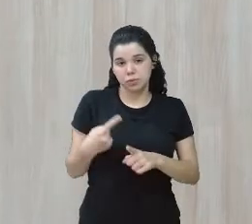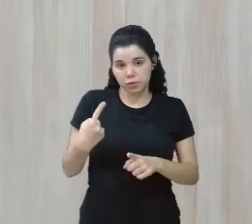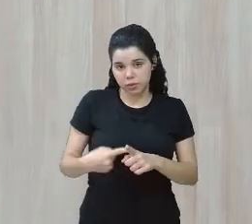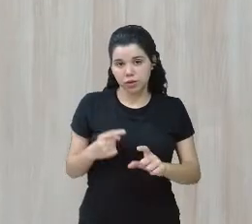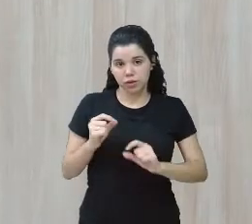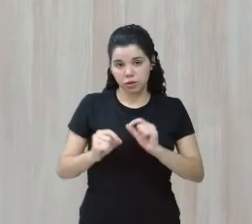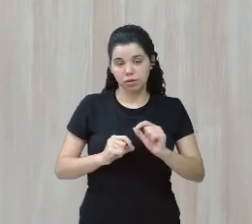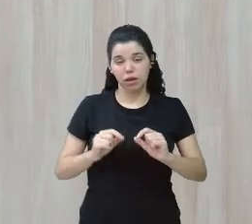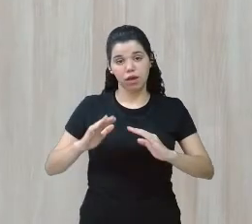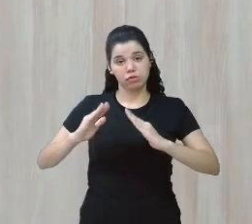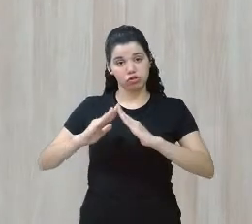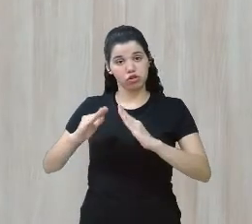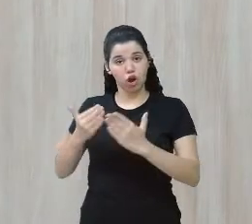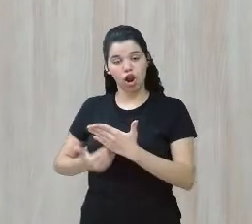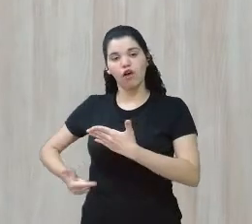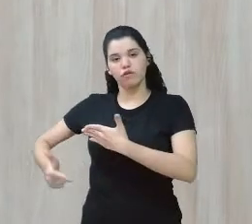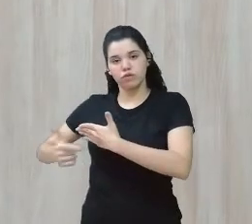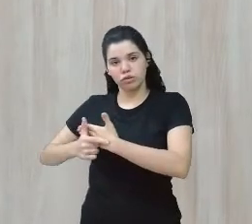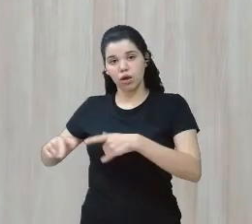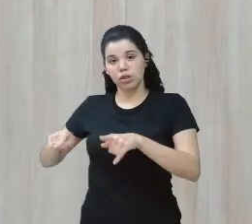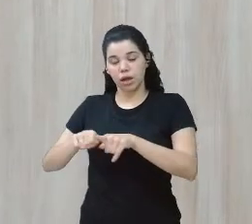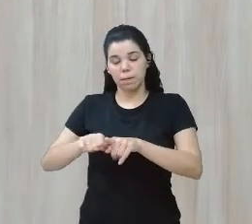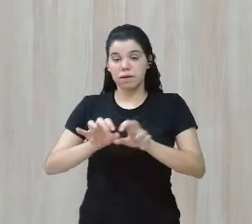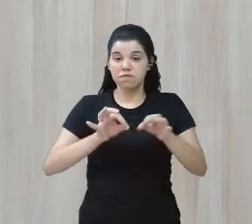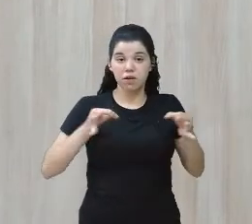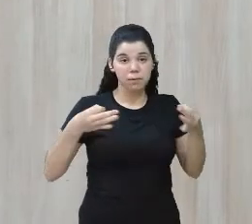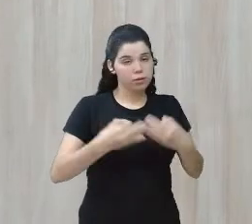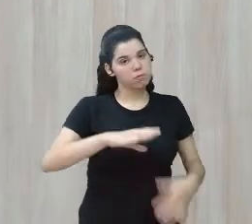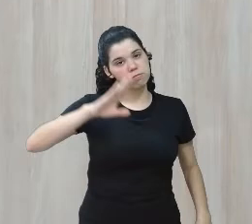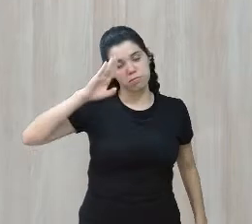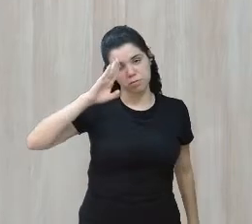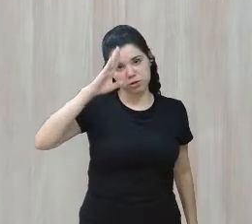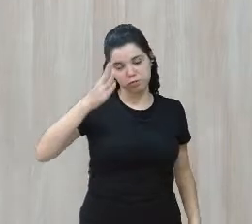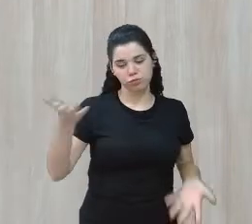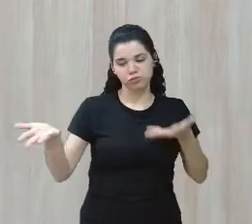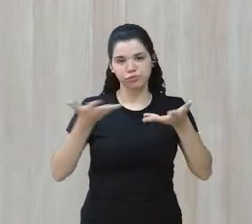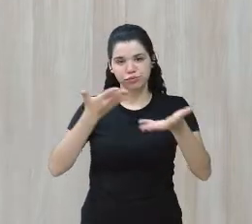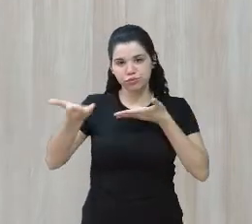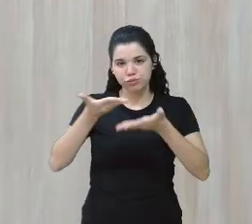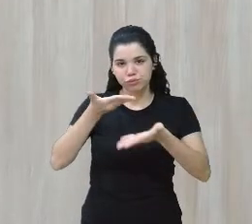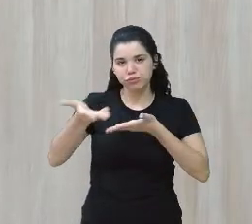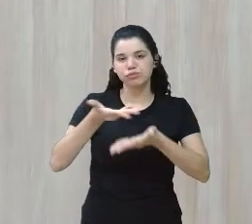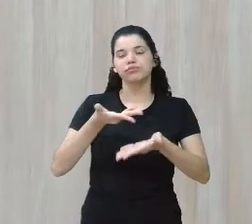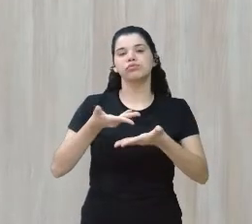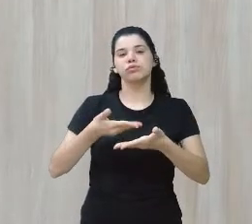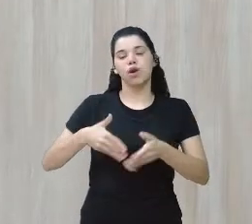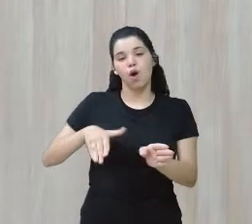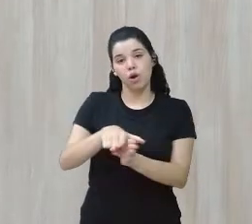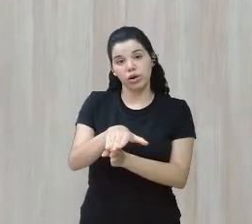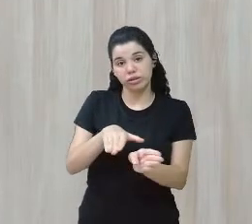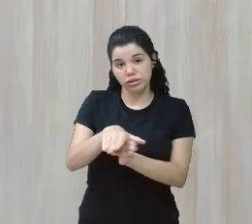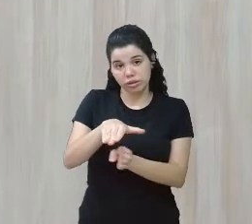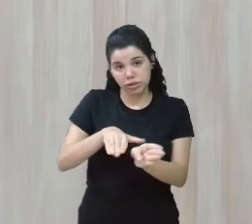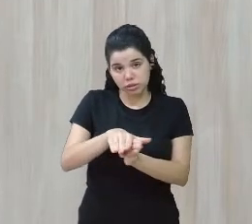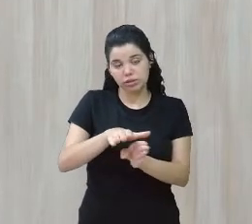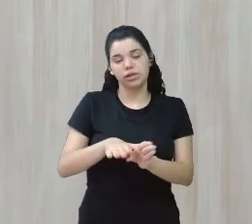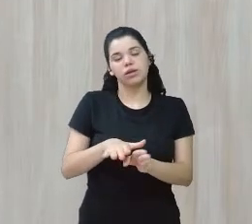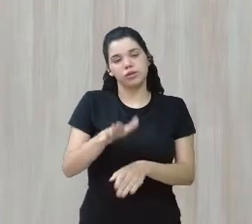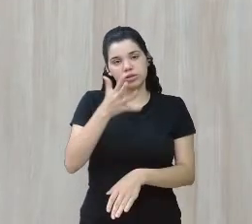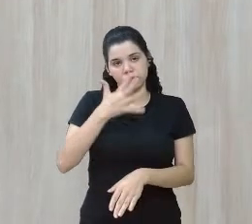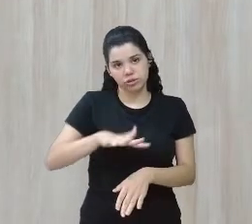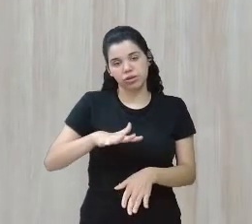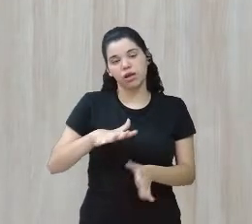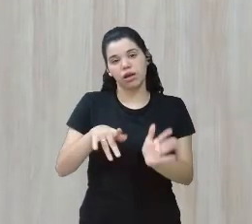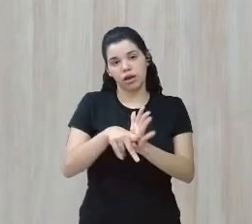é dever da escola e também, principalmente, da família, ter essa conversa com os filhos, né, de orientação, na